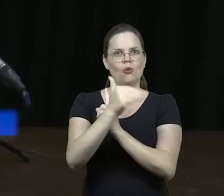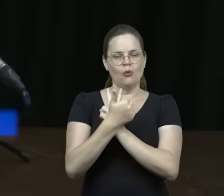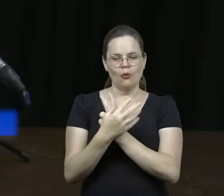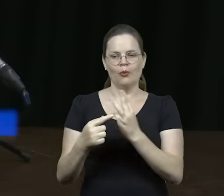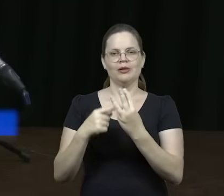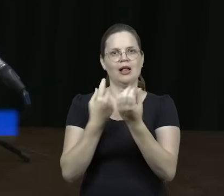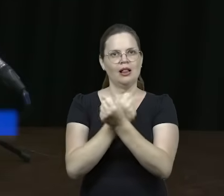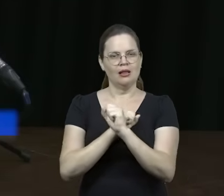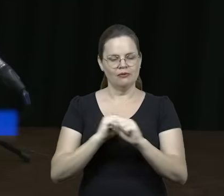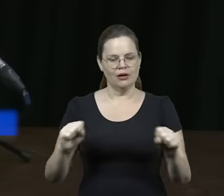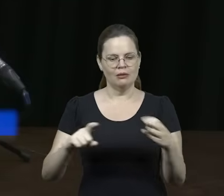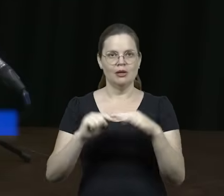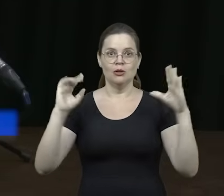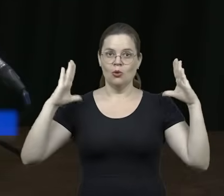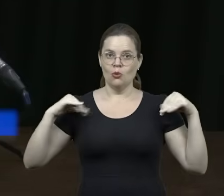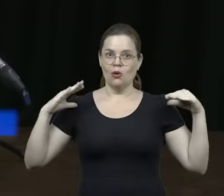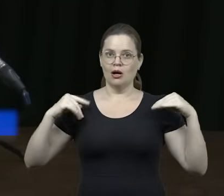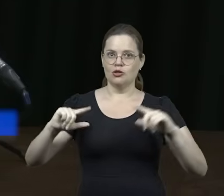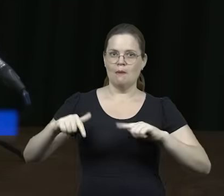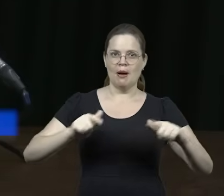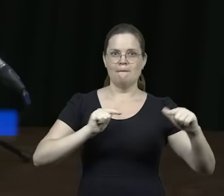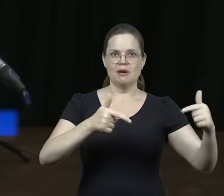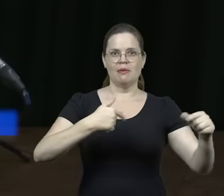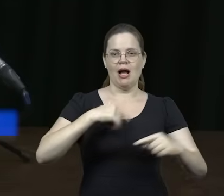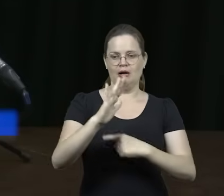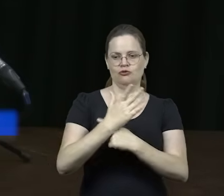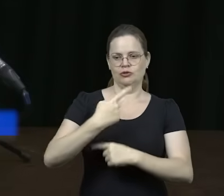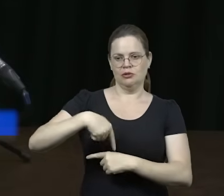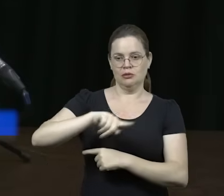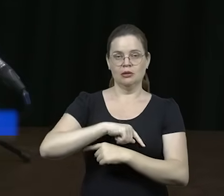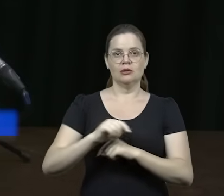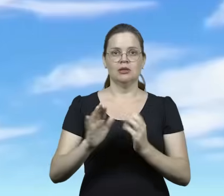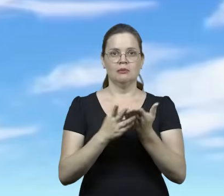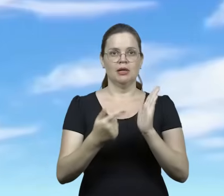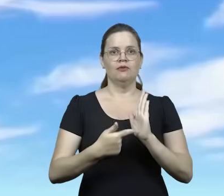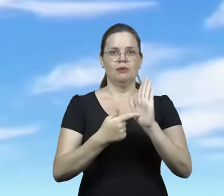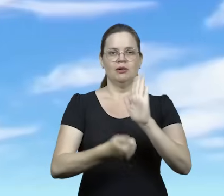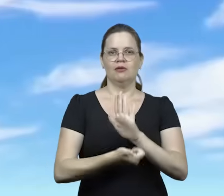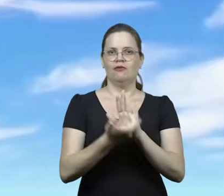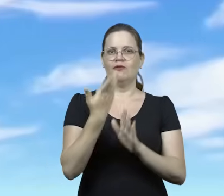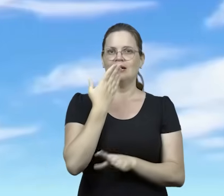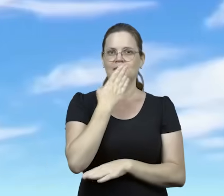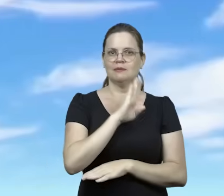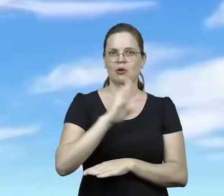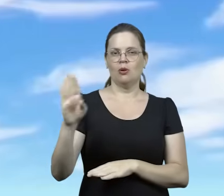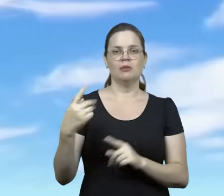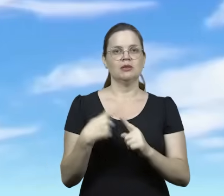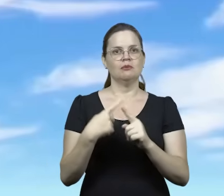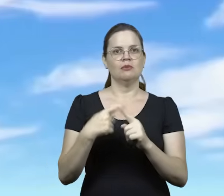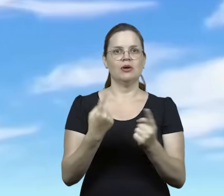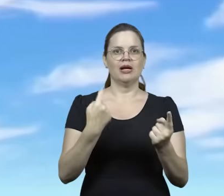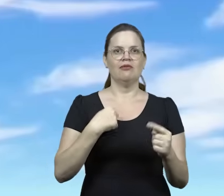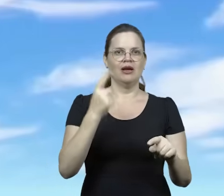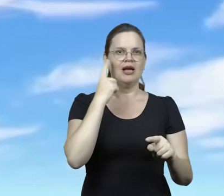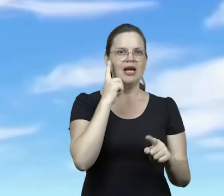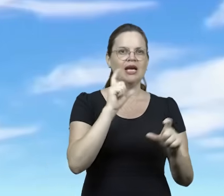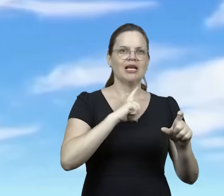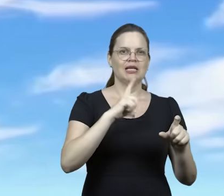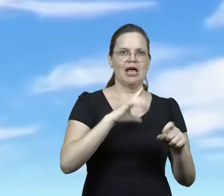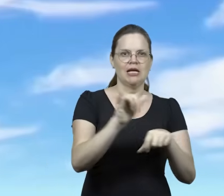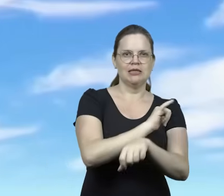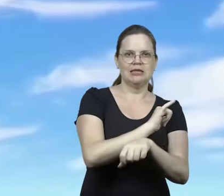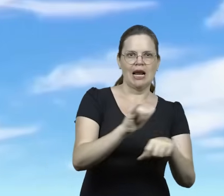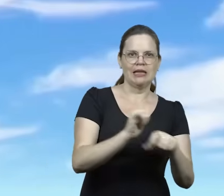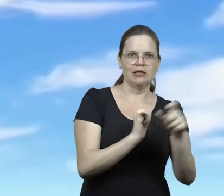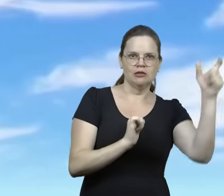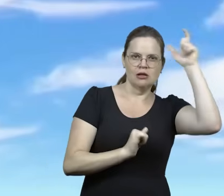ministrando em nosso favor, não é? A palavra aqui fala de muitas promessas. Ele te livrará do laço do passarinheiro, da